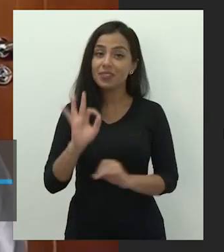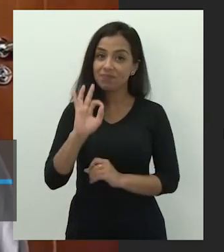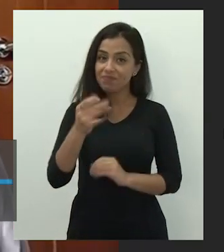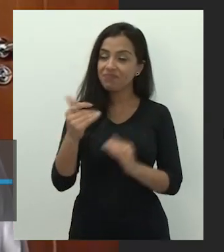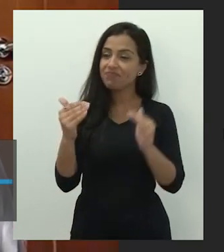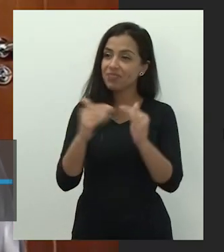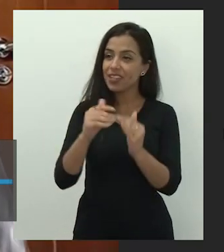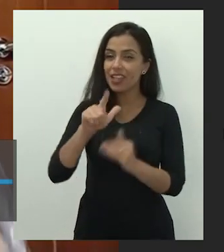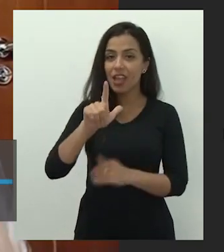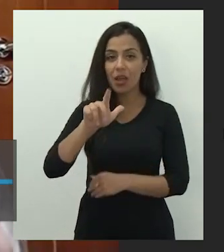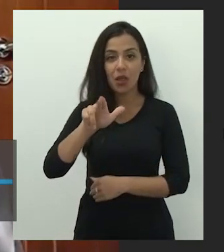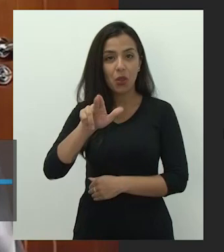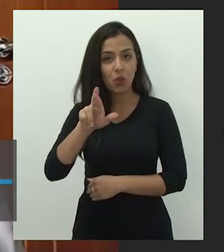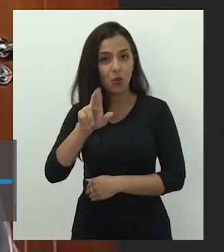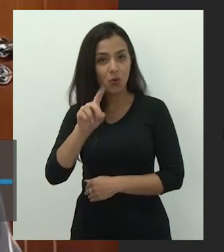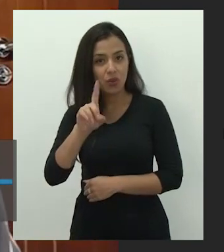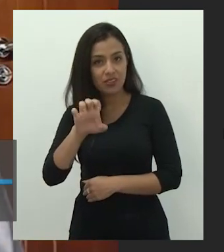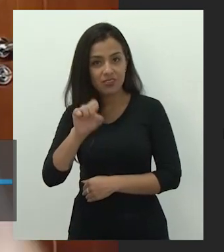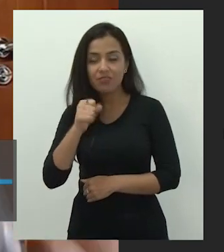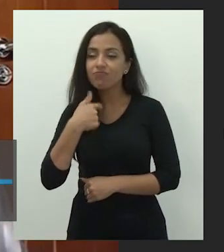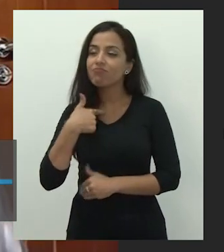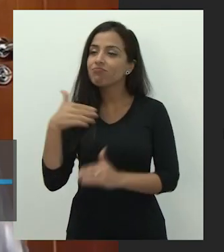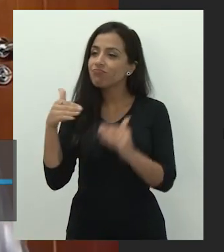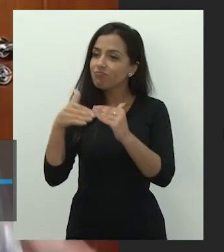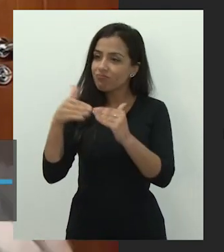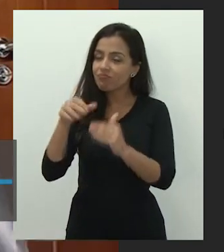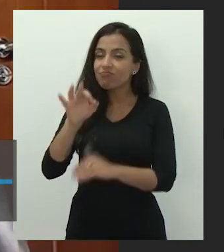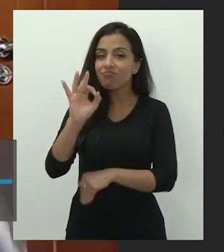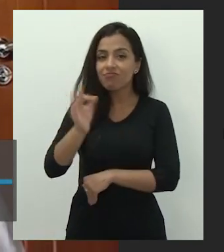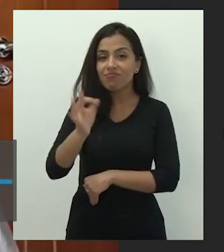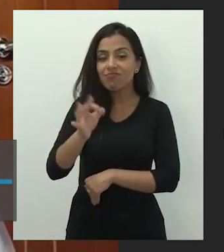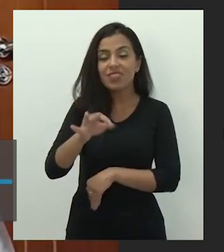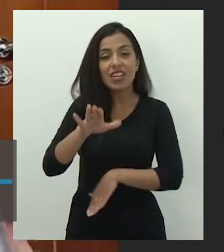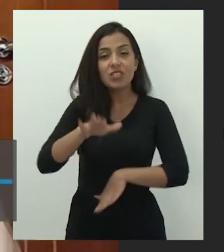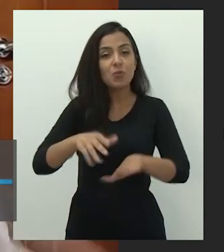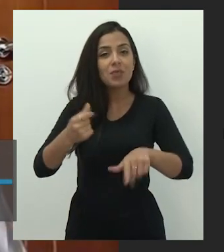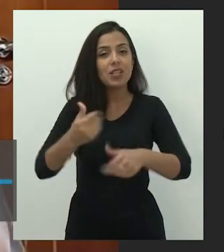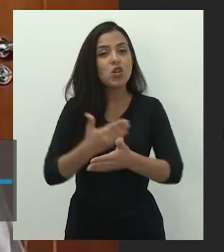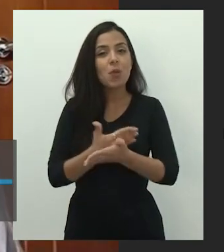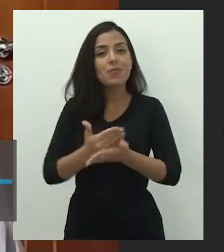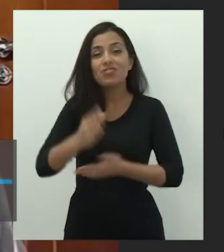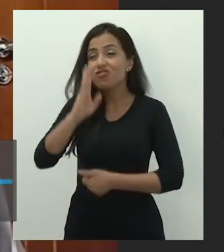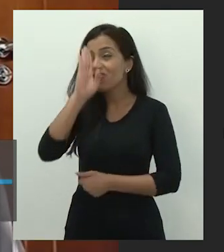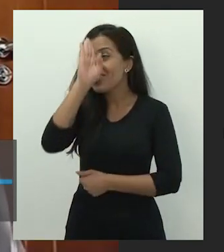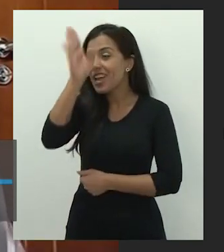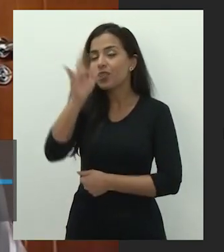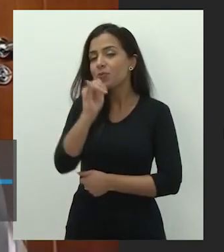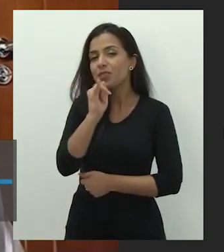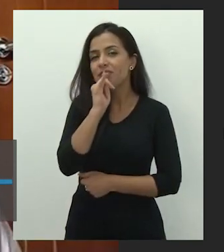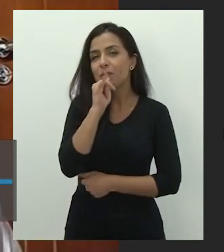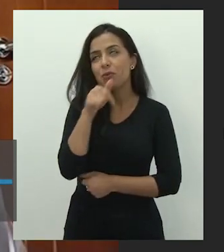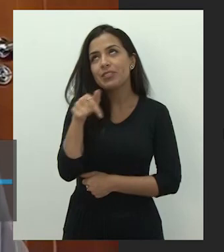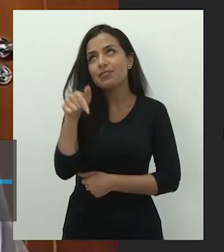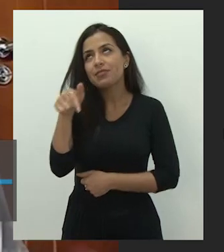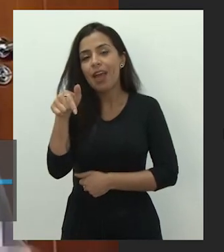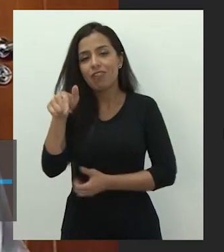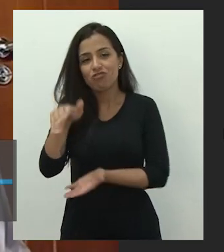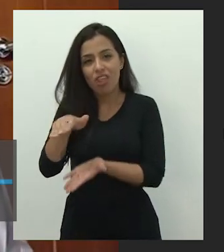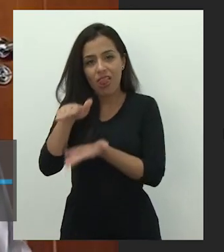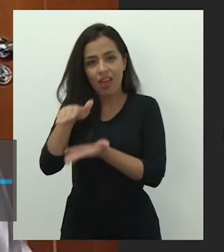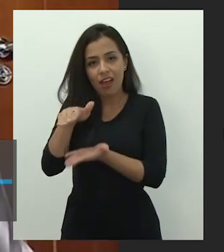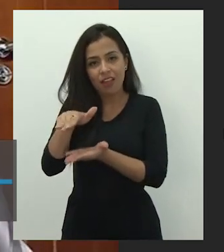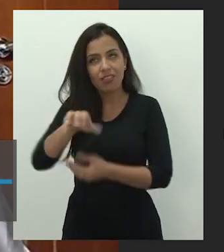Lourdes. A gente tem que direcionar. E às vezes você não precisa começar com um problema de 7 latas. A gente pode começar com um problema com 3 latas